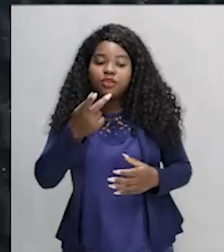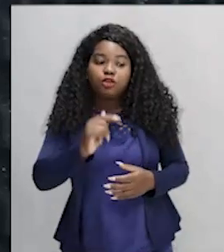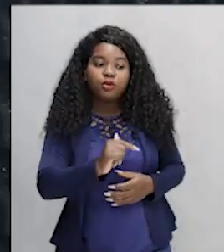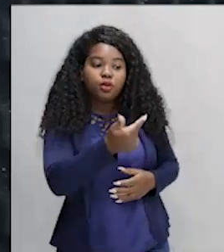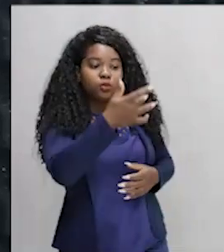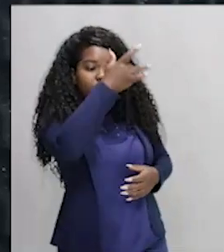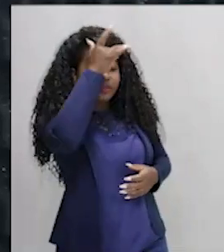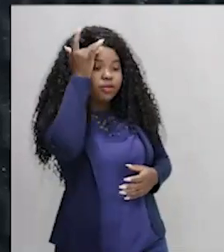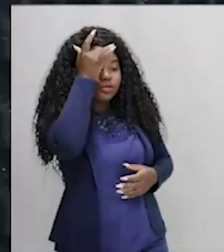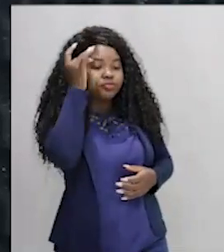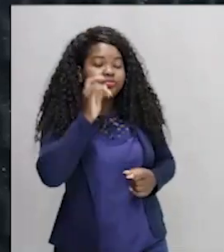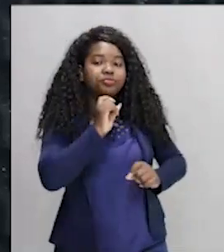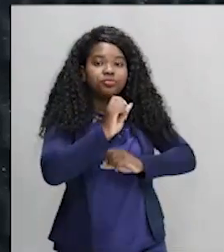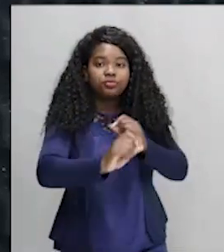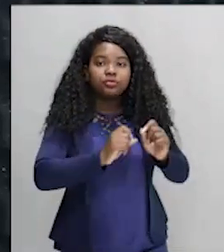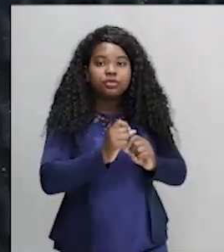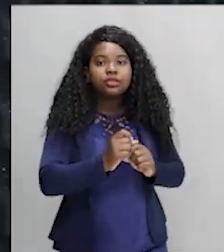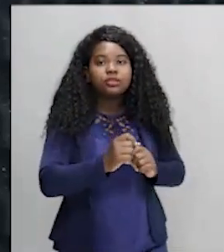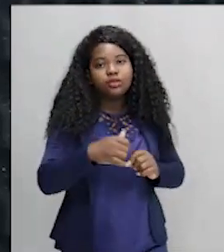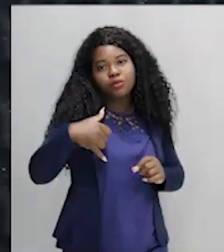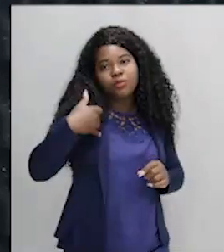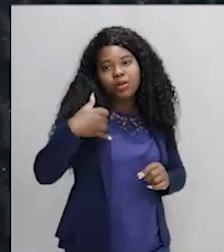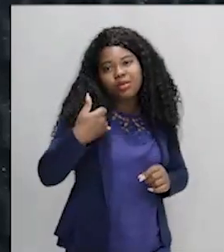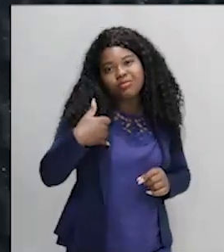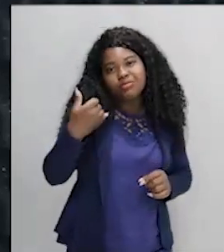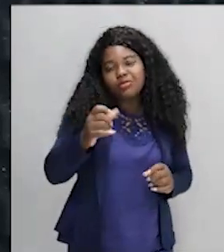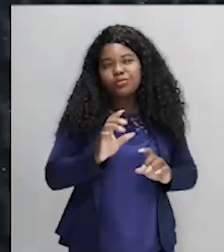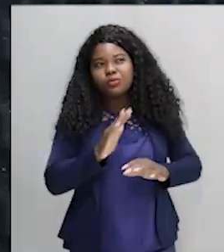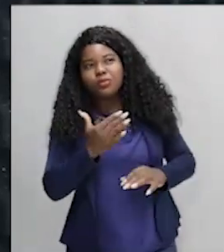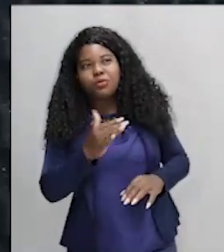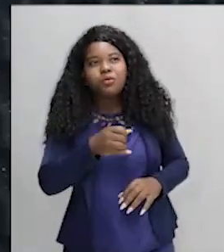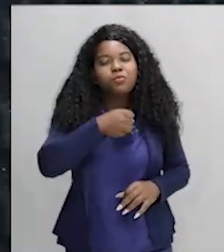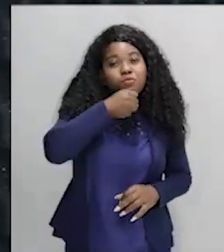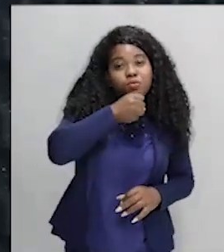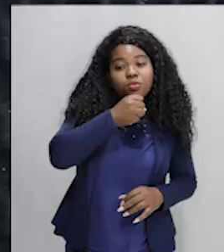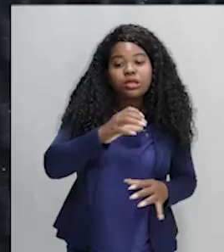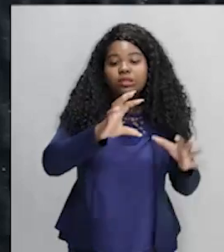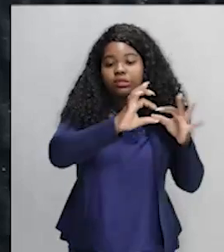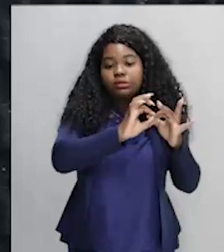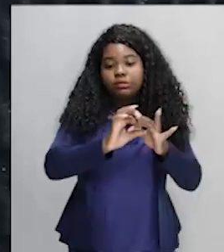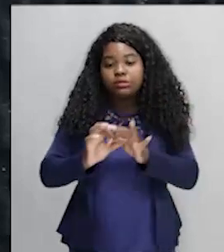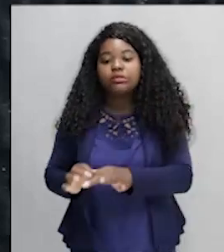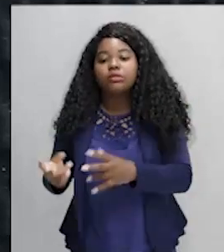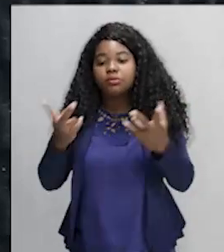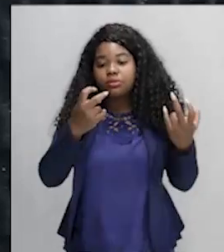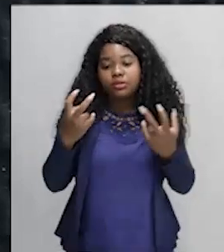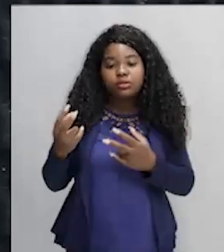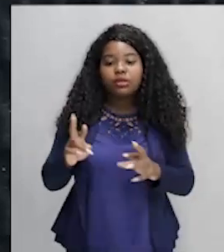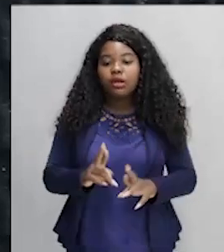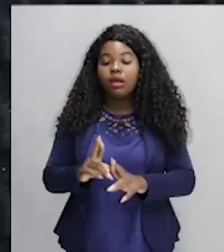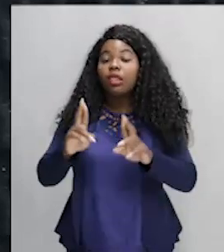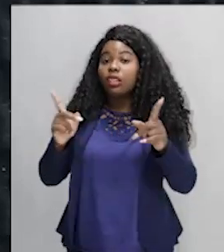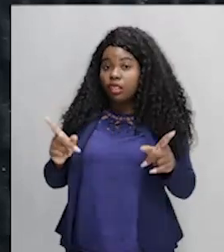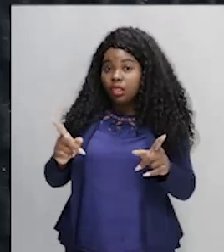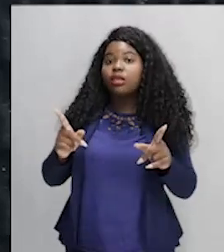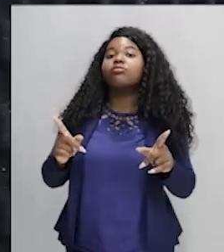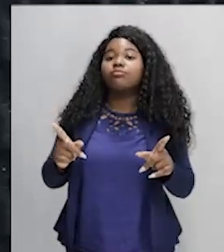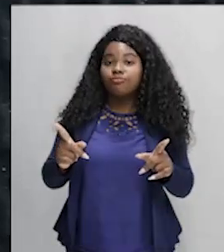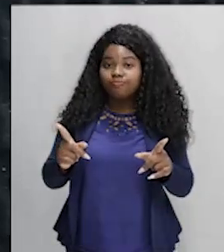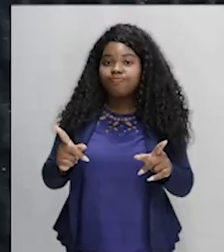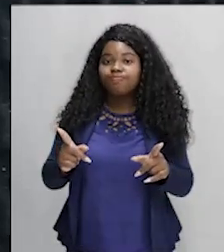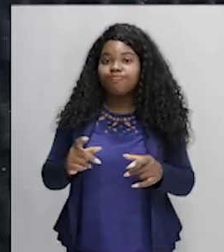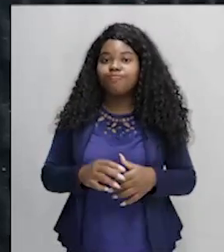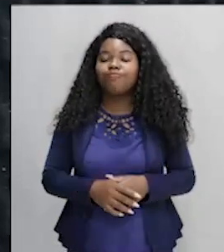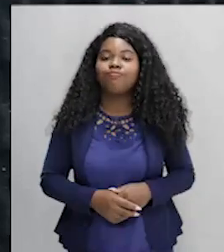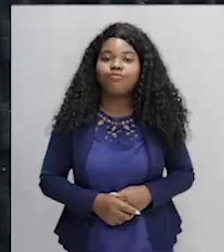seja que tenha mais idade, uma pessoa idosa. São contextos, são visões, são formas diferentes de você contar a